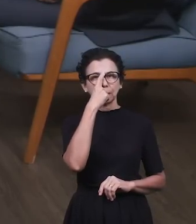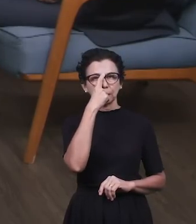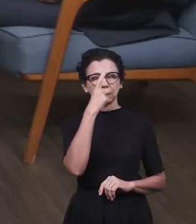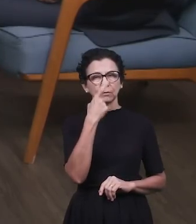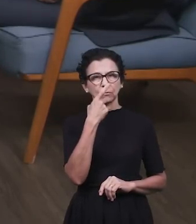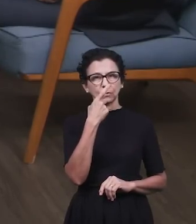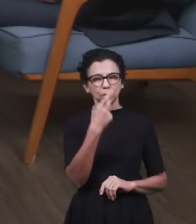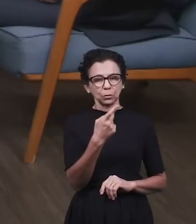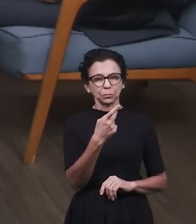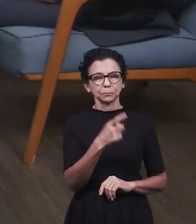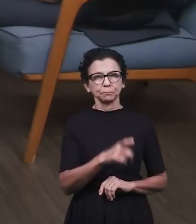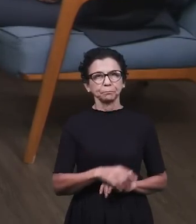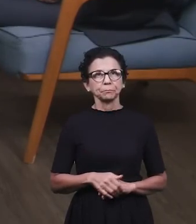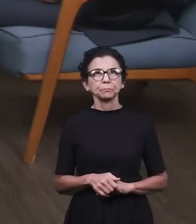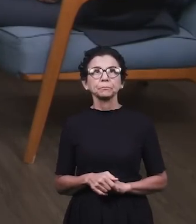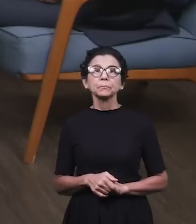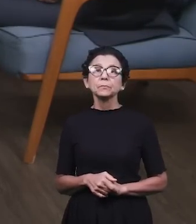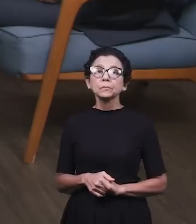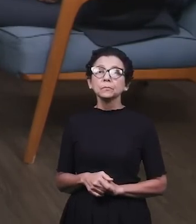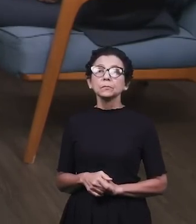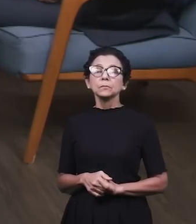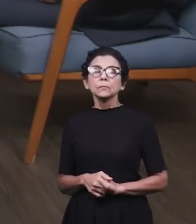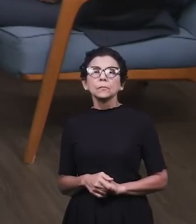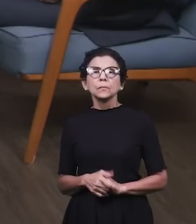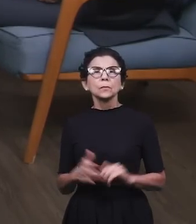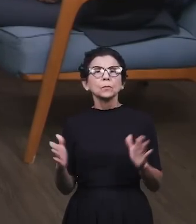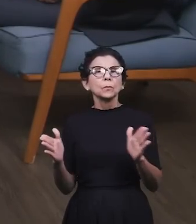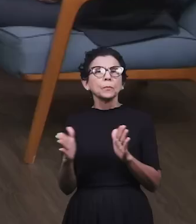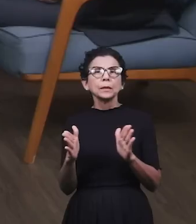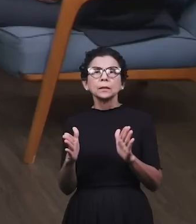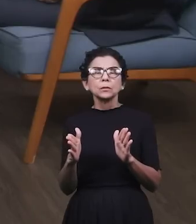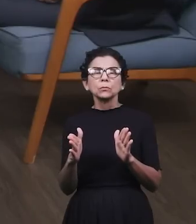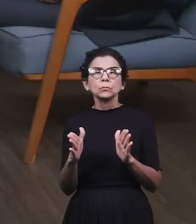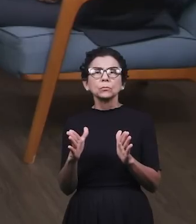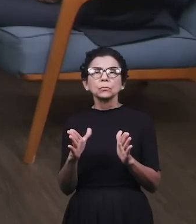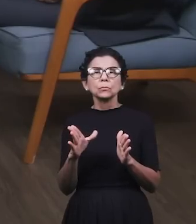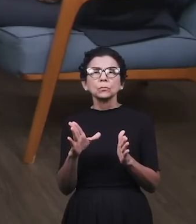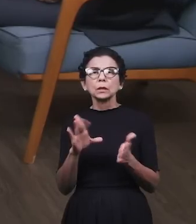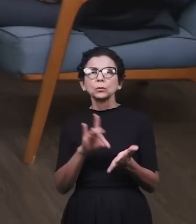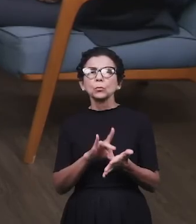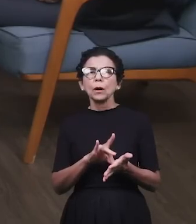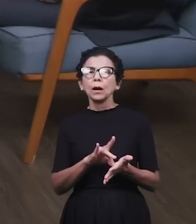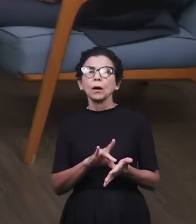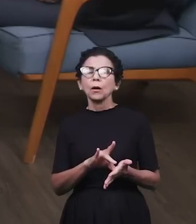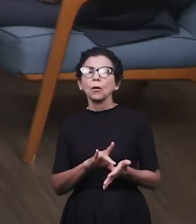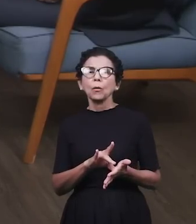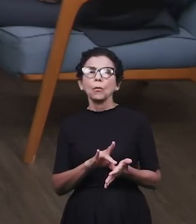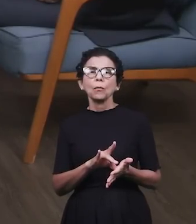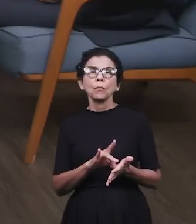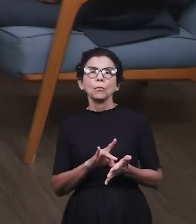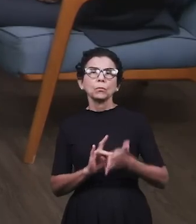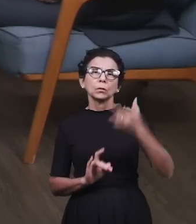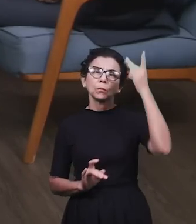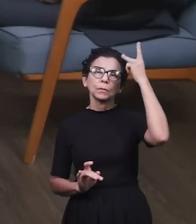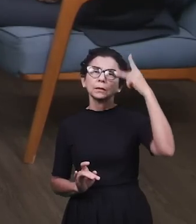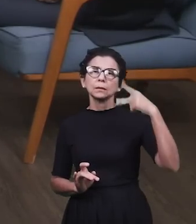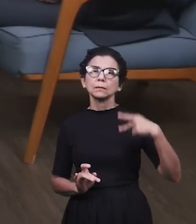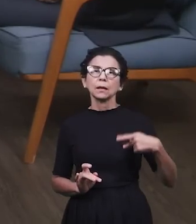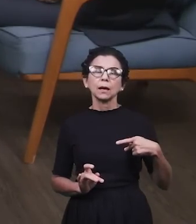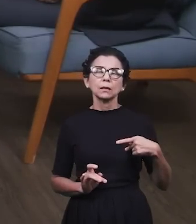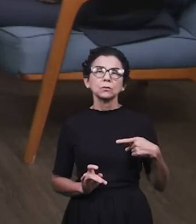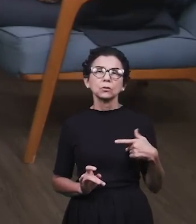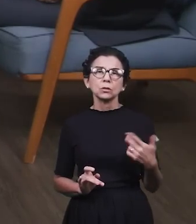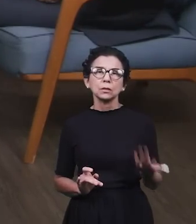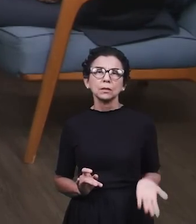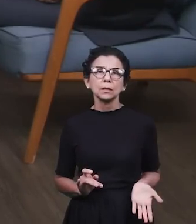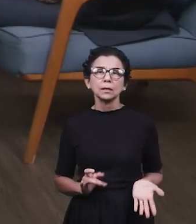igreja, há um aspecto que é o tempo que nós estamos vivendo. É o momento profético